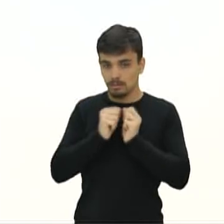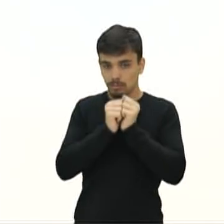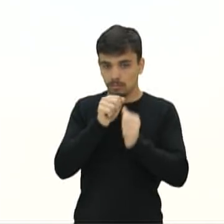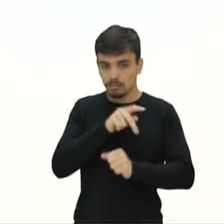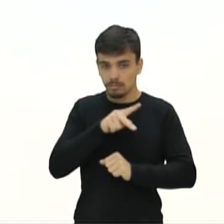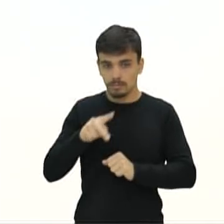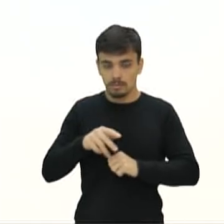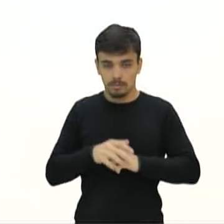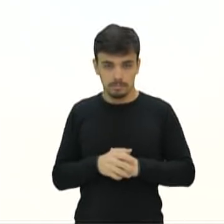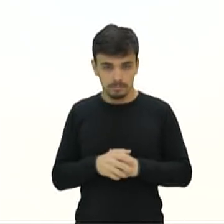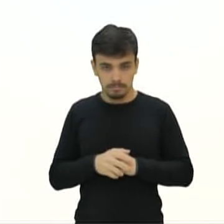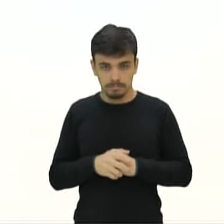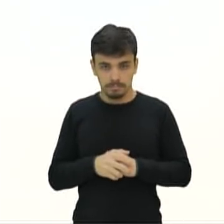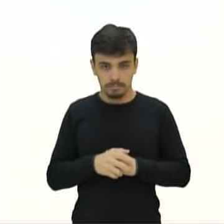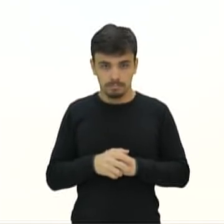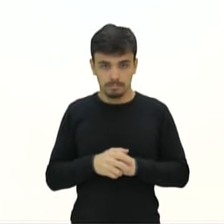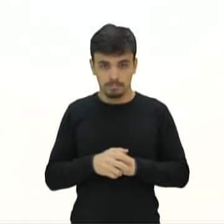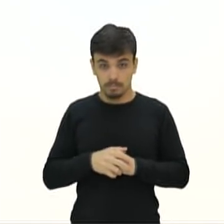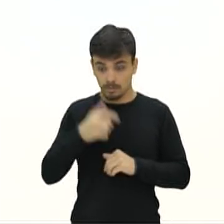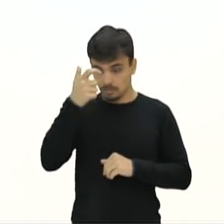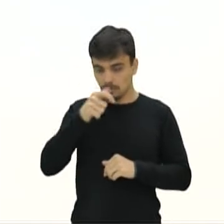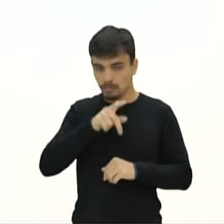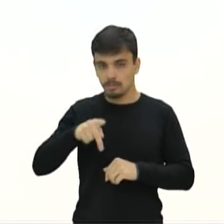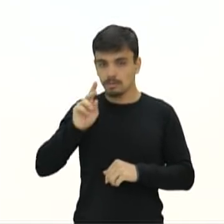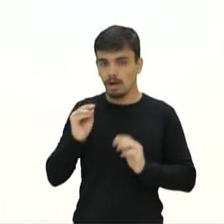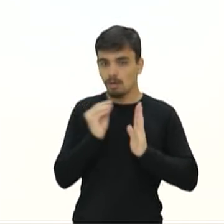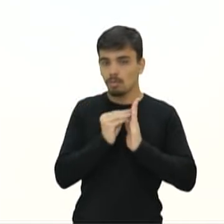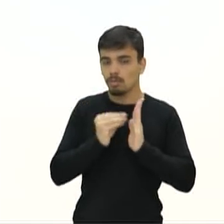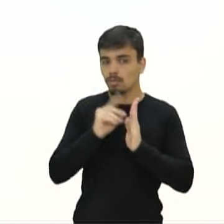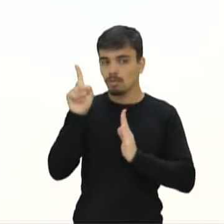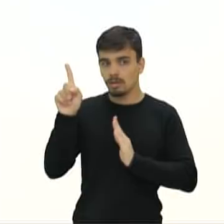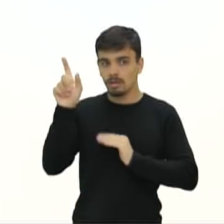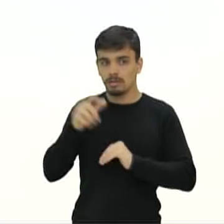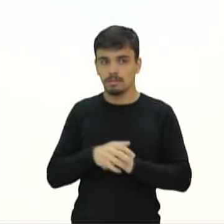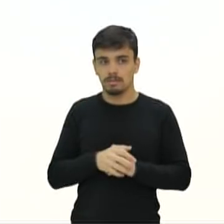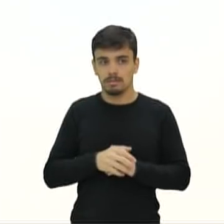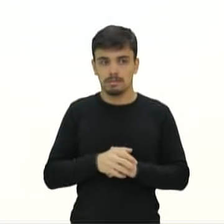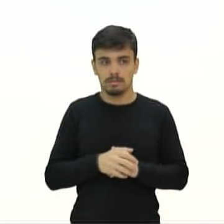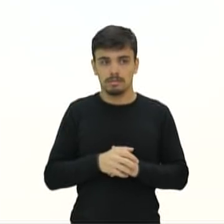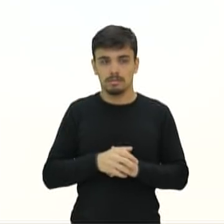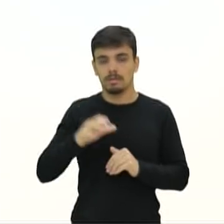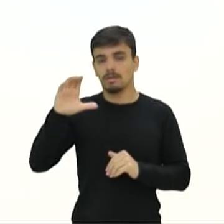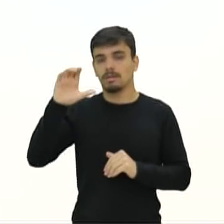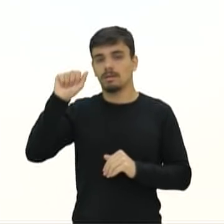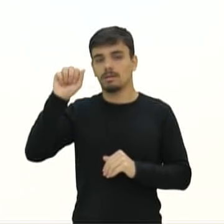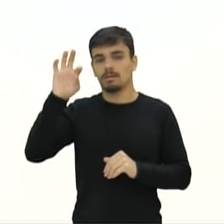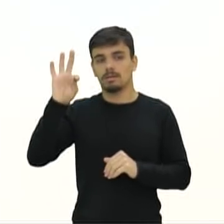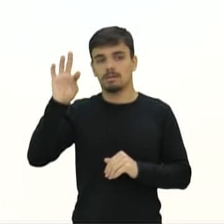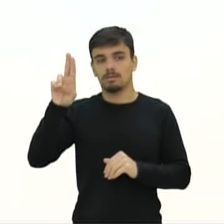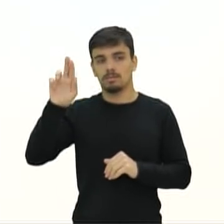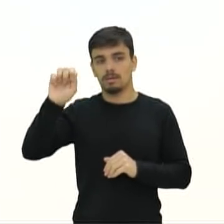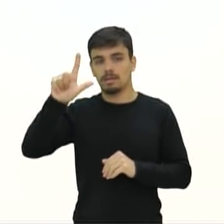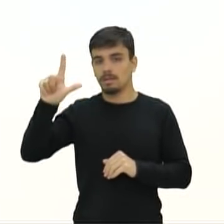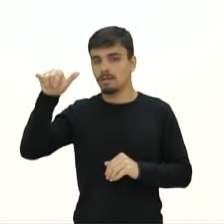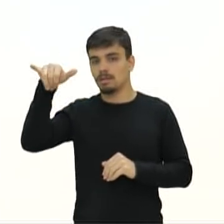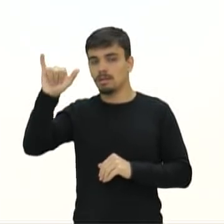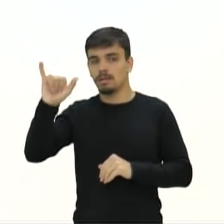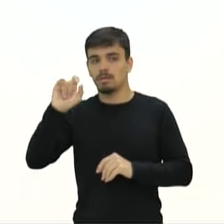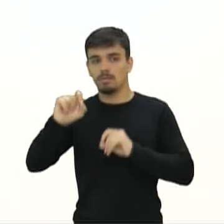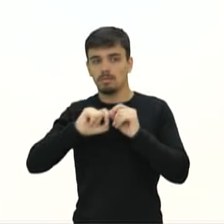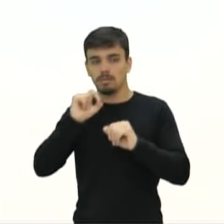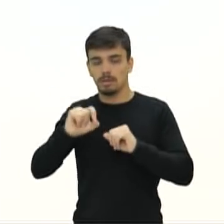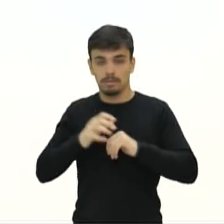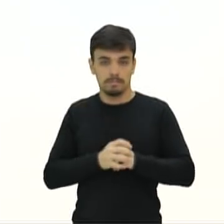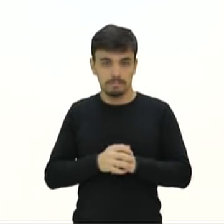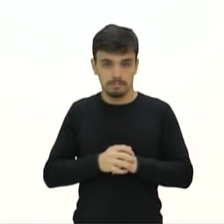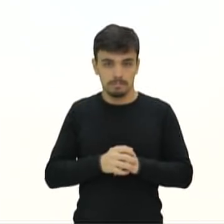think I'm in love. A teacher já colocou lá, olha que moleza. Então, actually é na verdade. Então, tenta entender